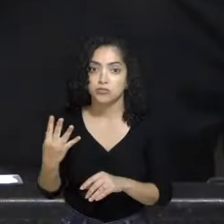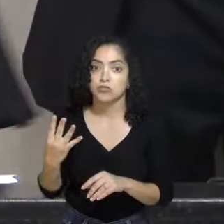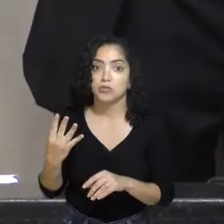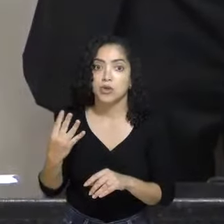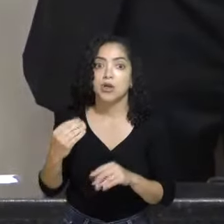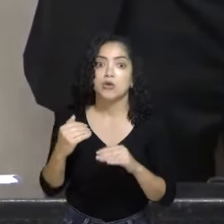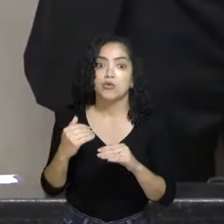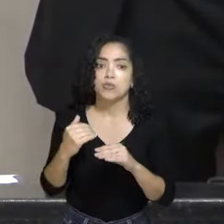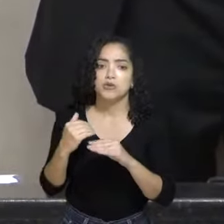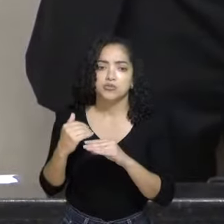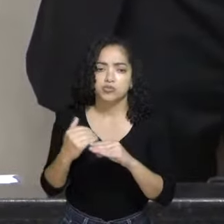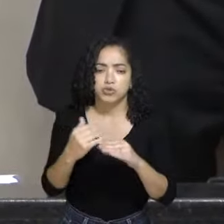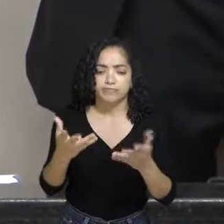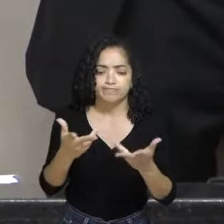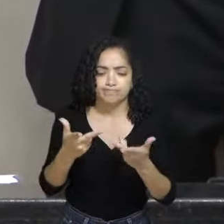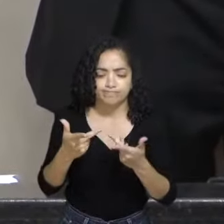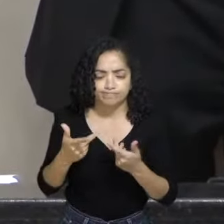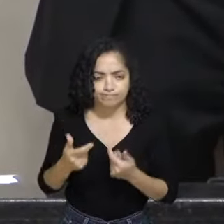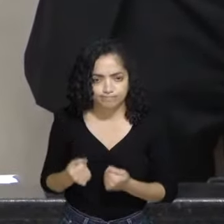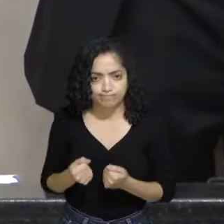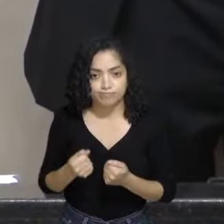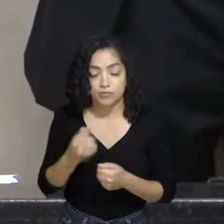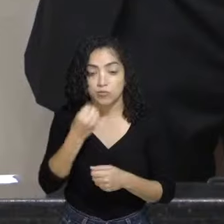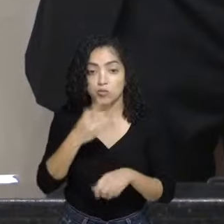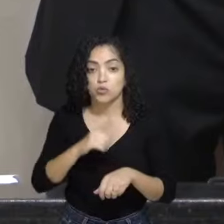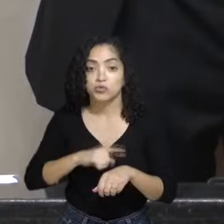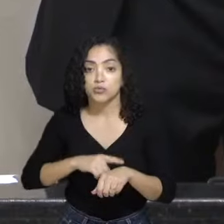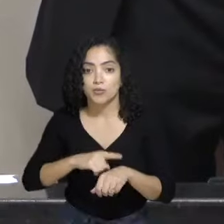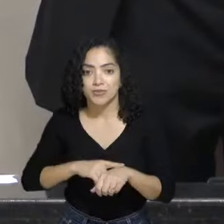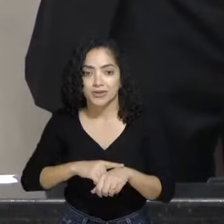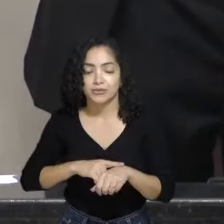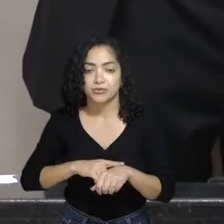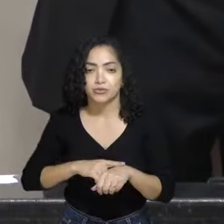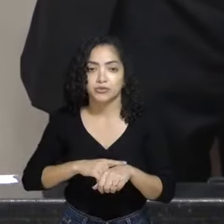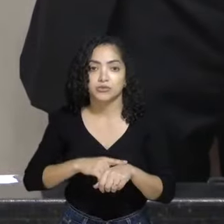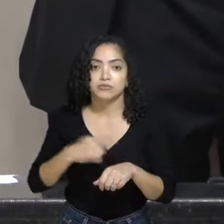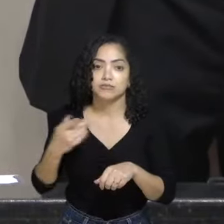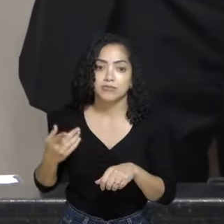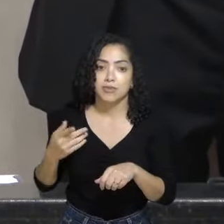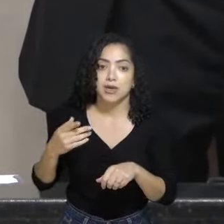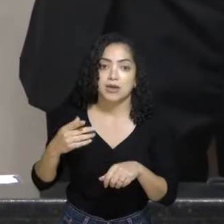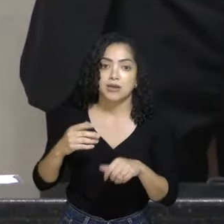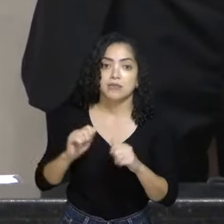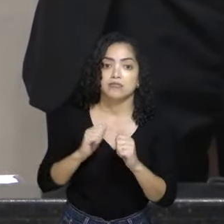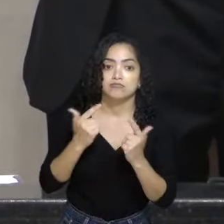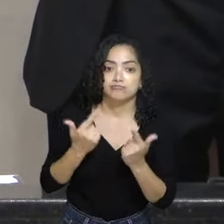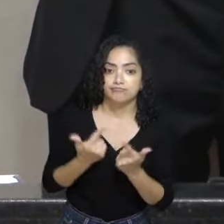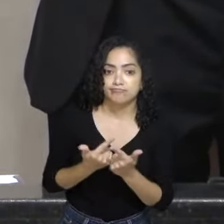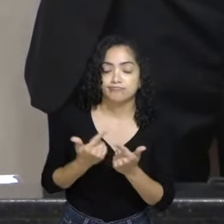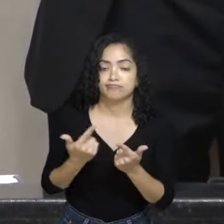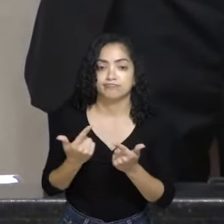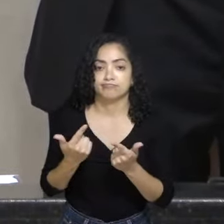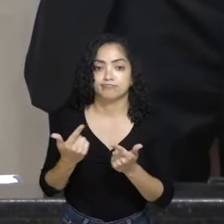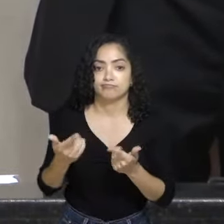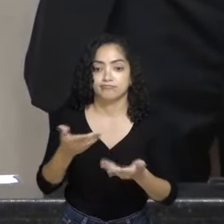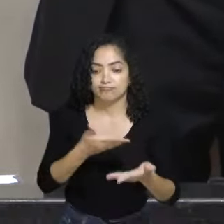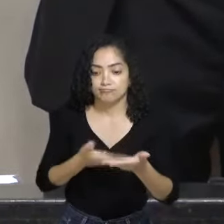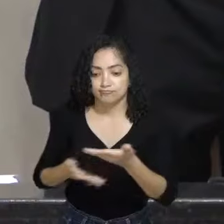de eficiência e muitos bons momentos para nosso Parlamento, com a visão de sempre